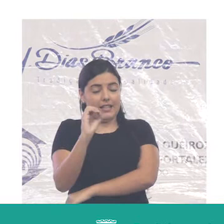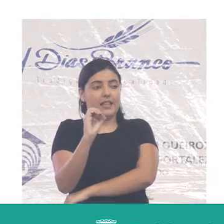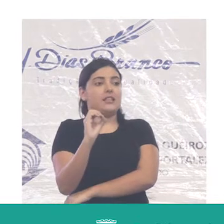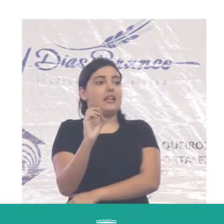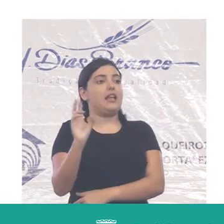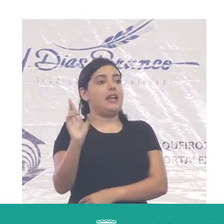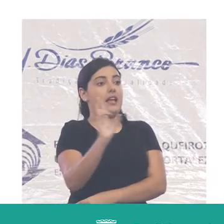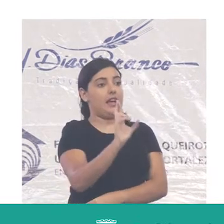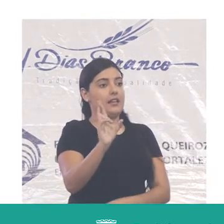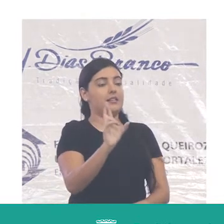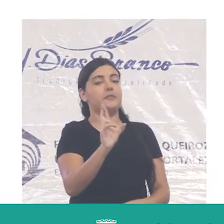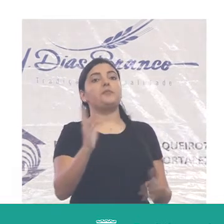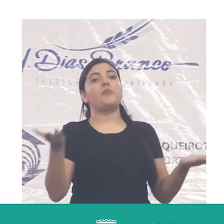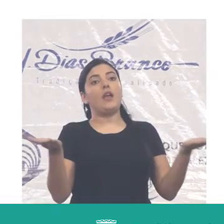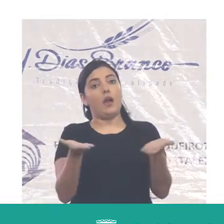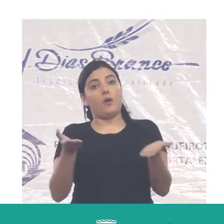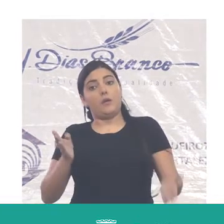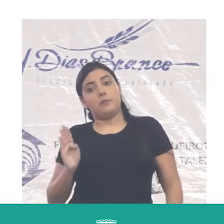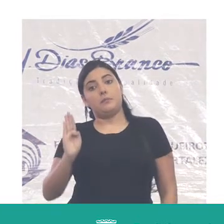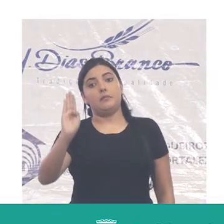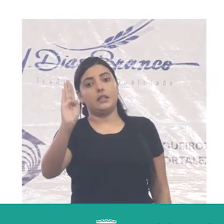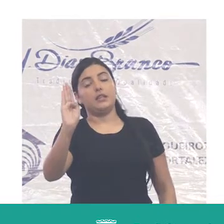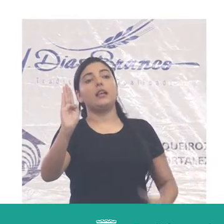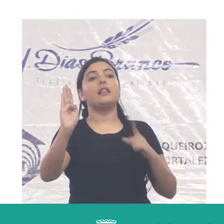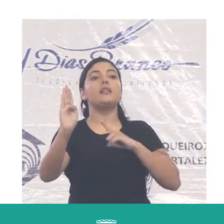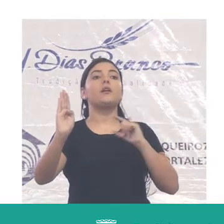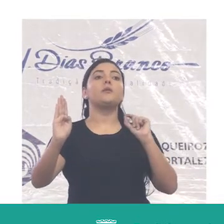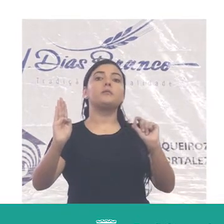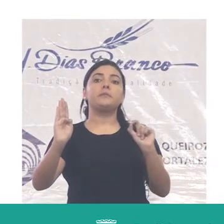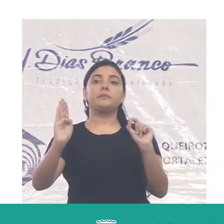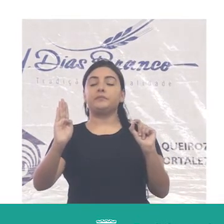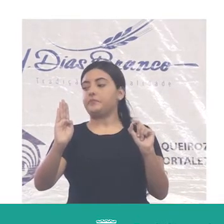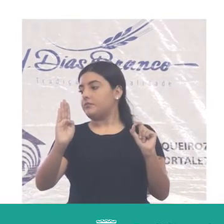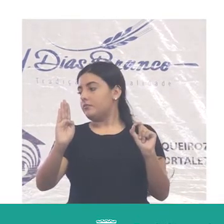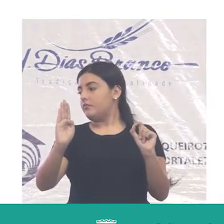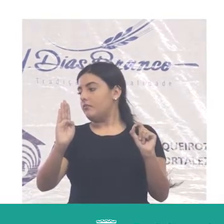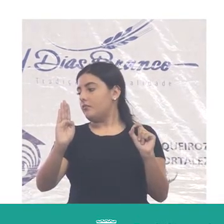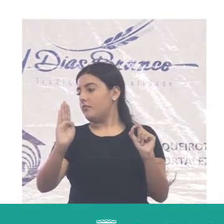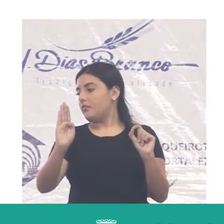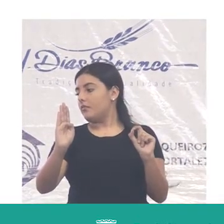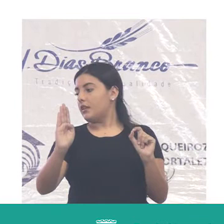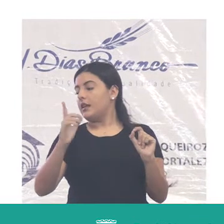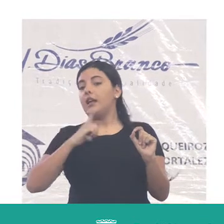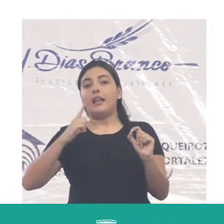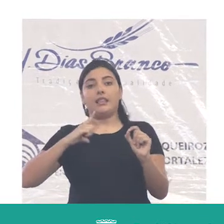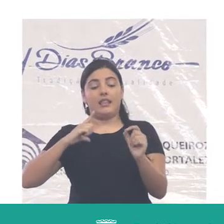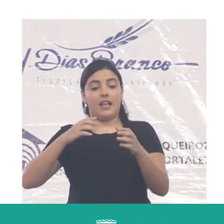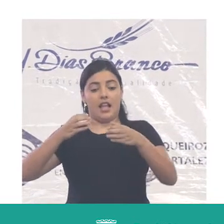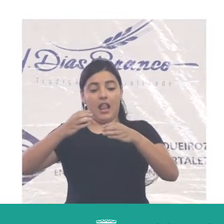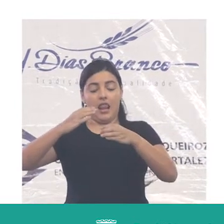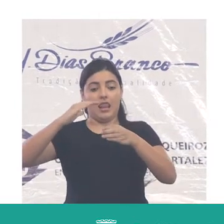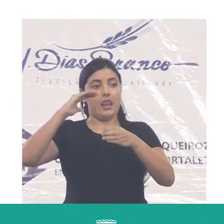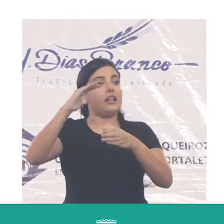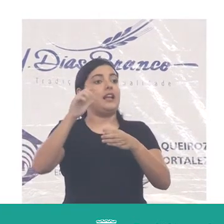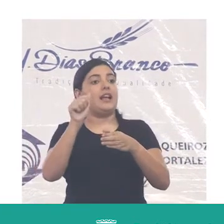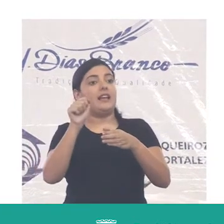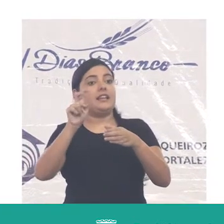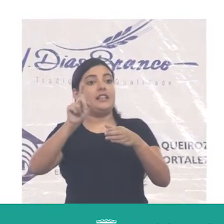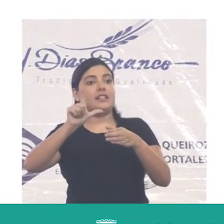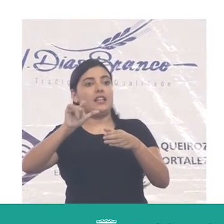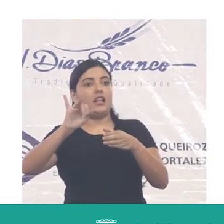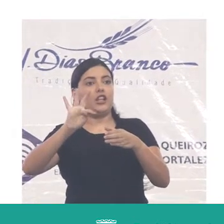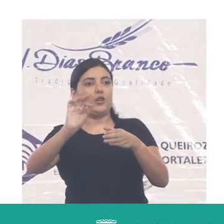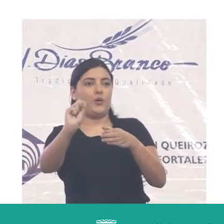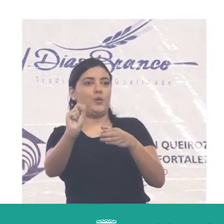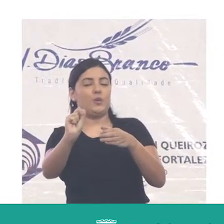Agora eu vou para o fornecedor B. O fornecedor B me fornece em latas de 15 litros.